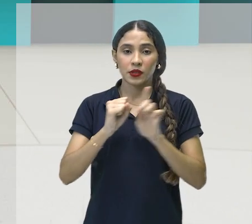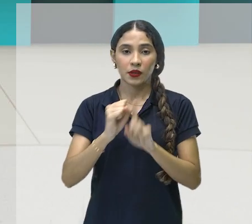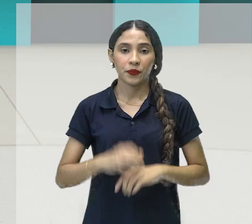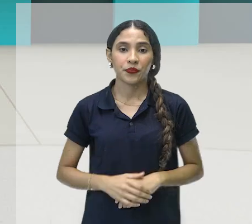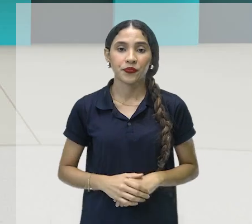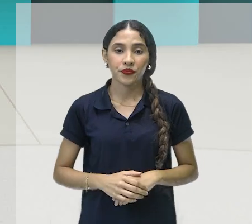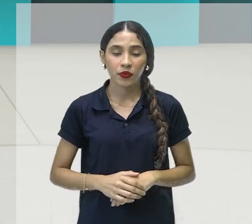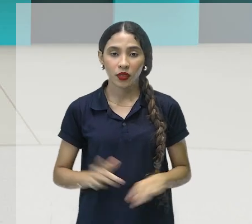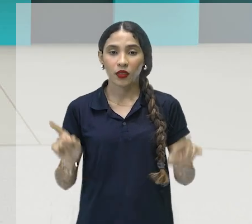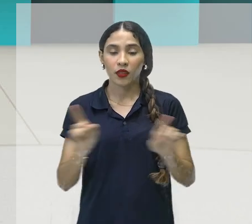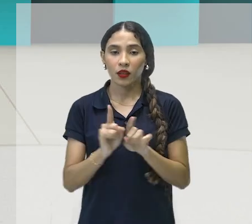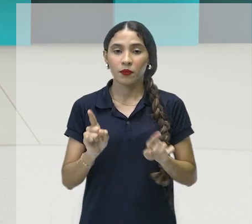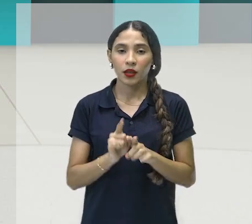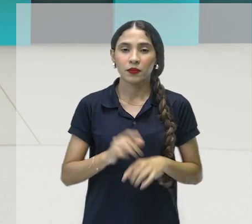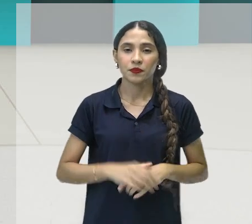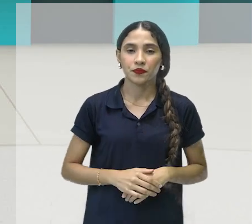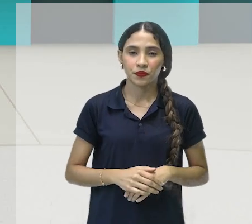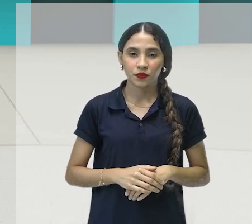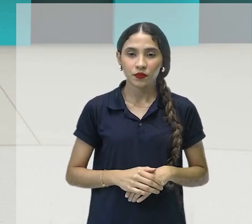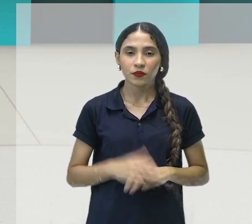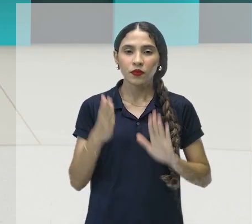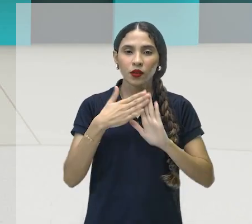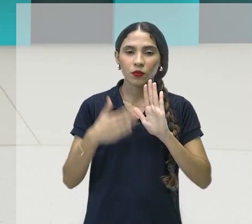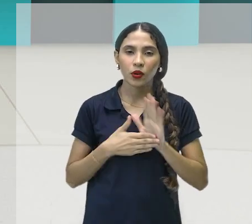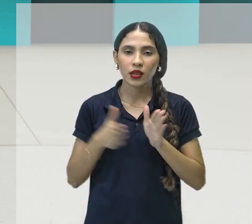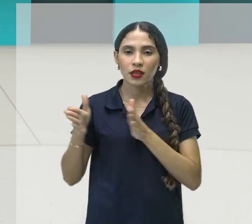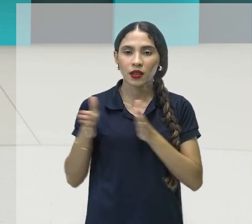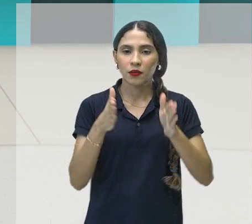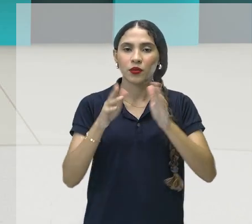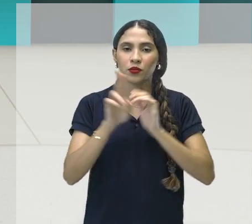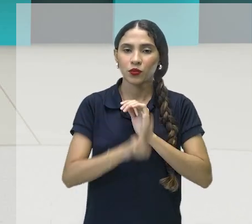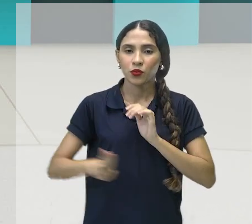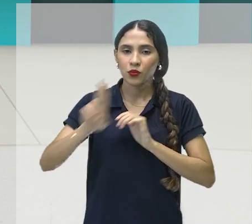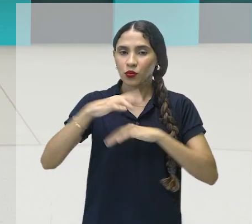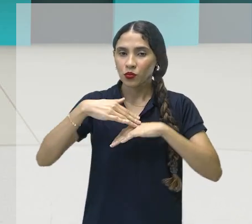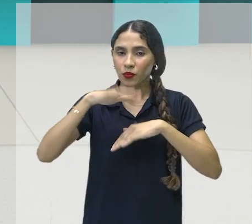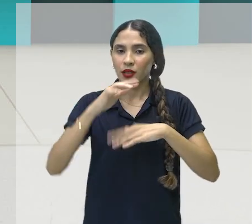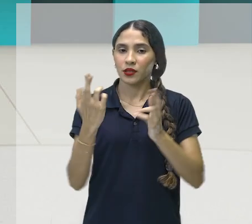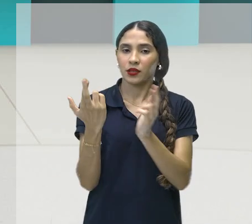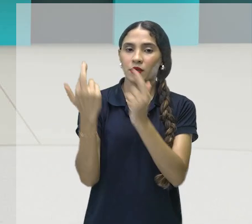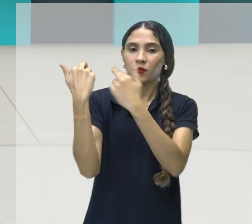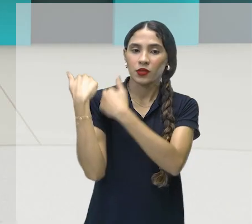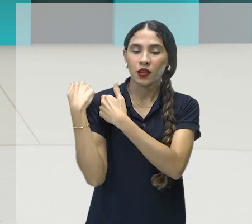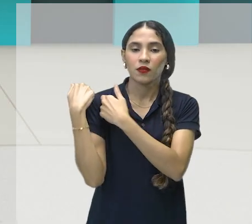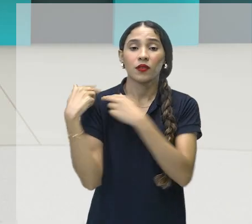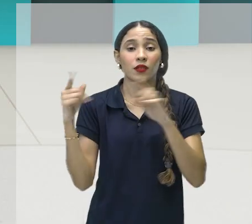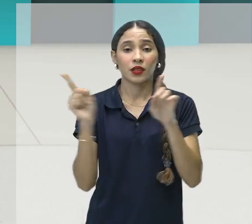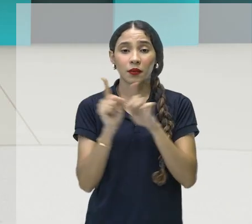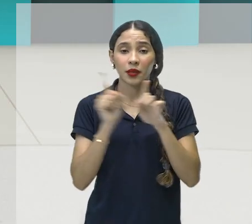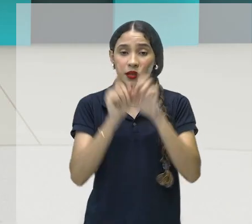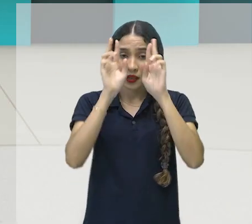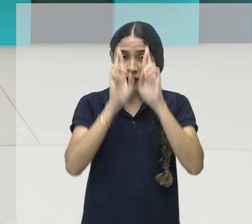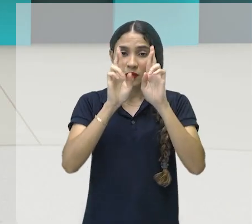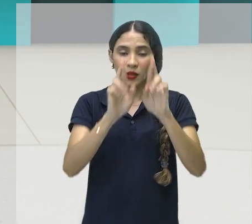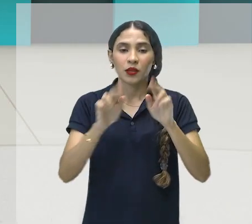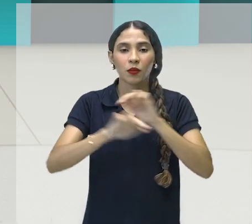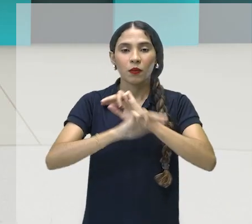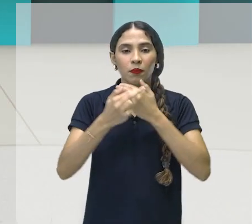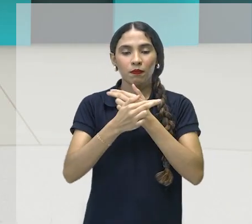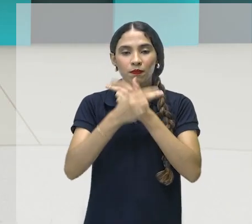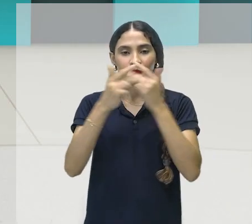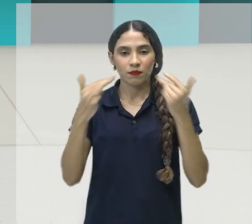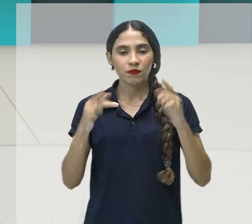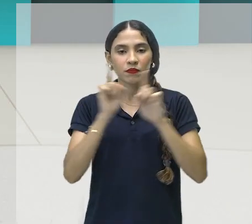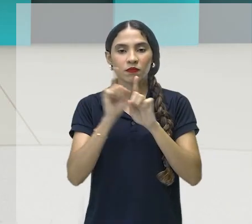desigualdade social. Ao mesmo tempo, propõe caminhos para o consumo mais responsável, o respeito à